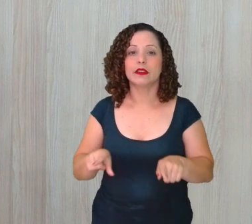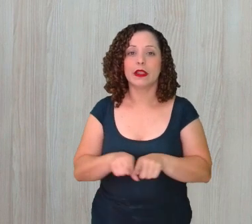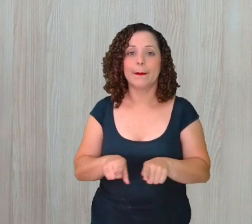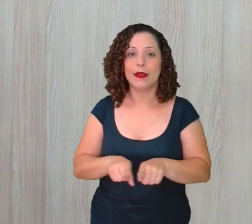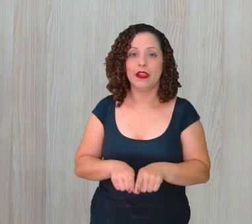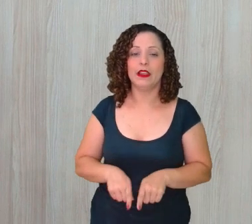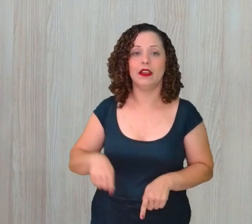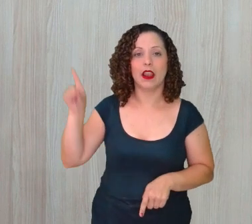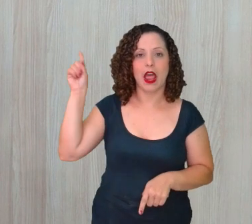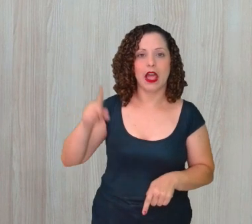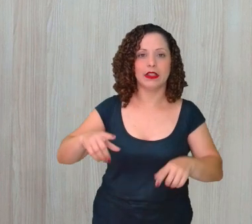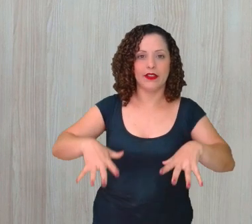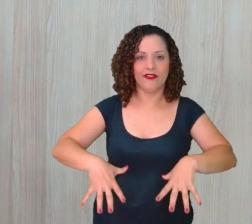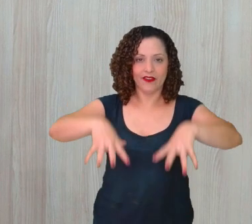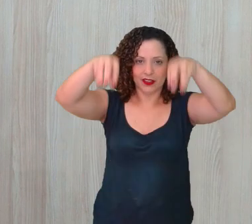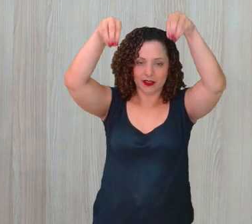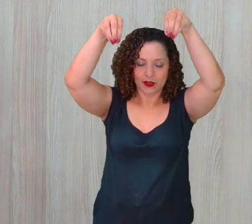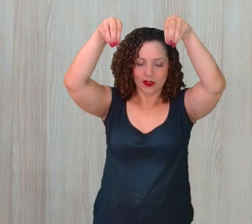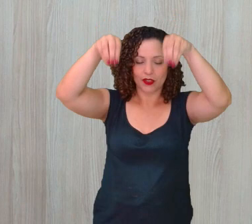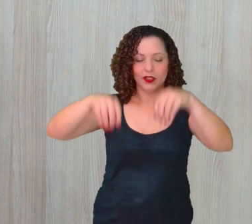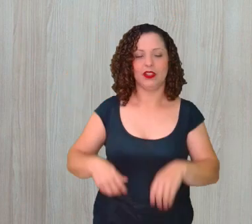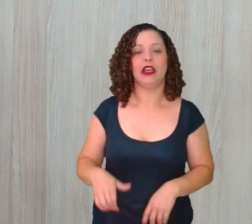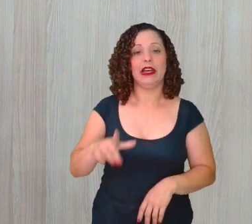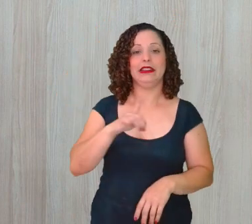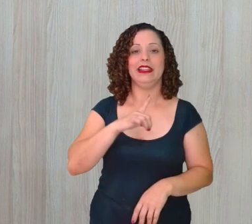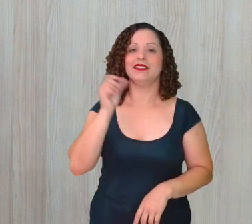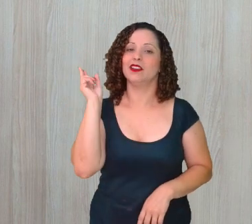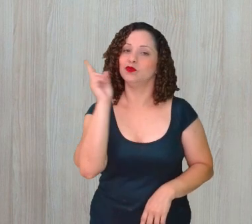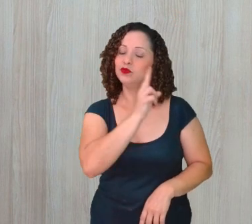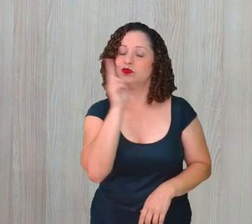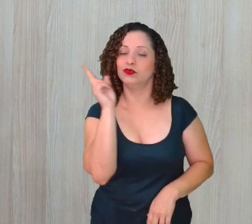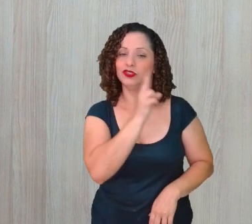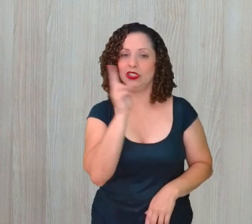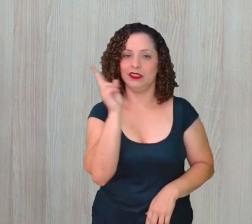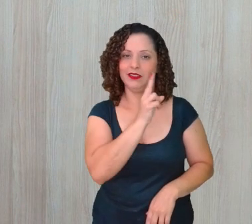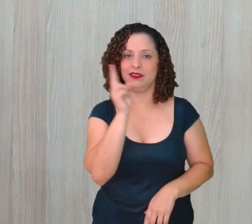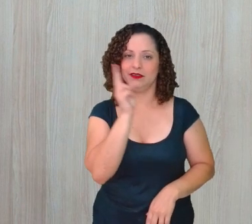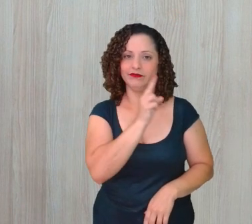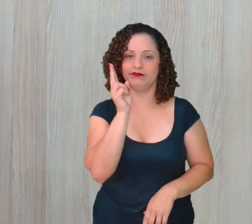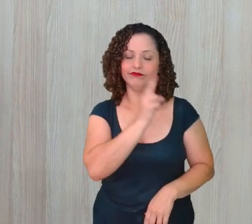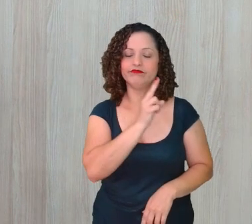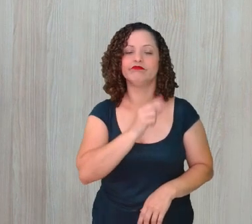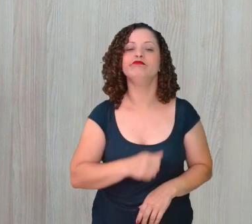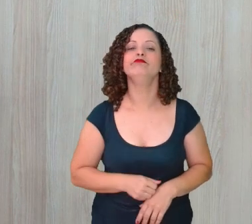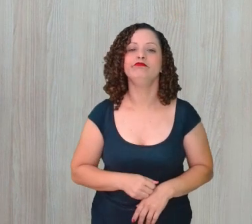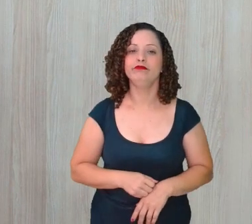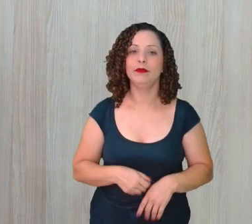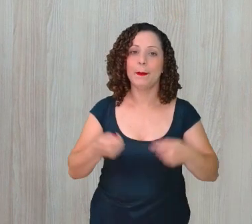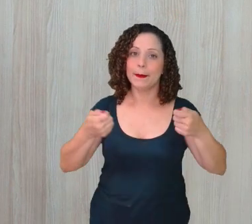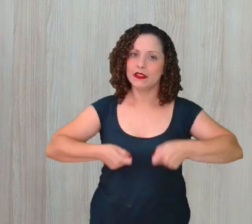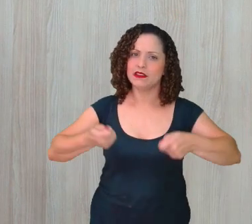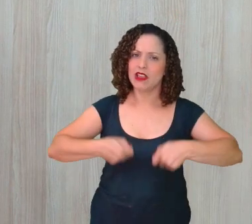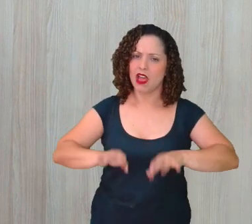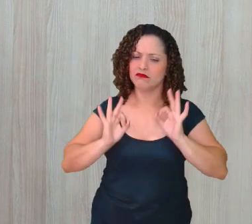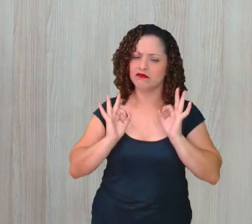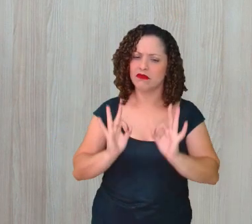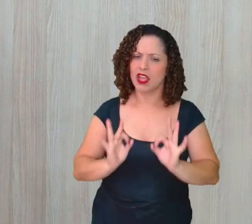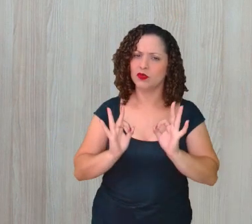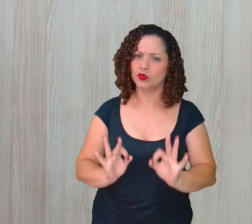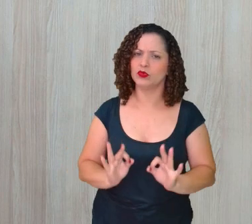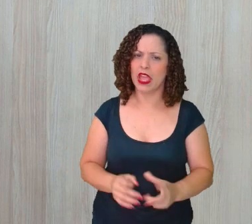Noronha, e aí nós temos ainda essa urgência, né, de ter uma destinação